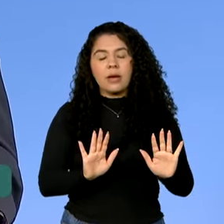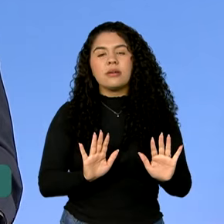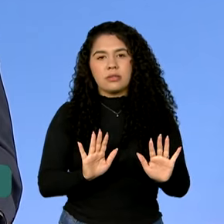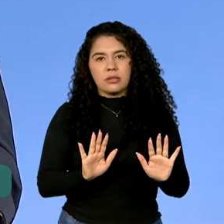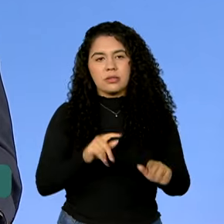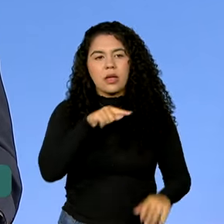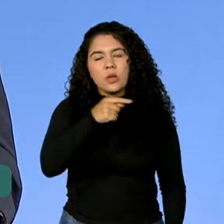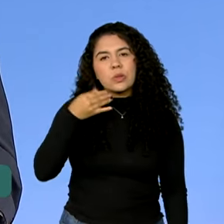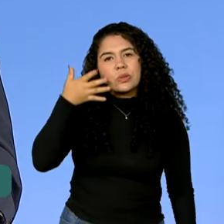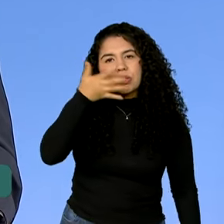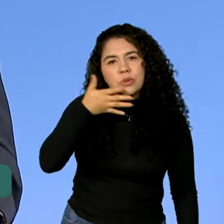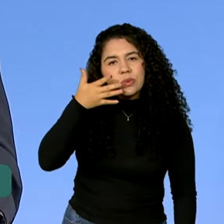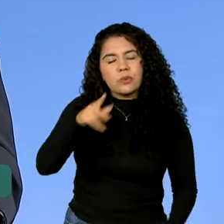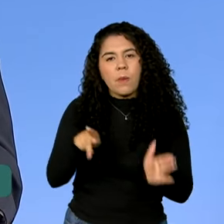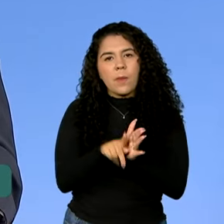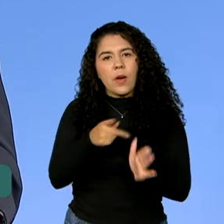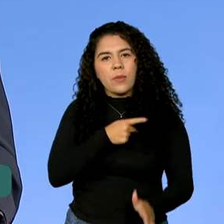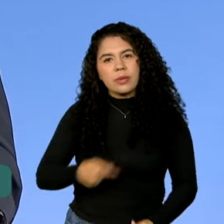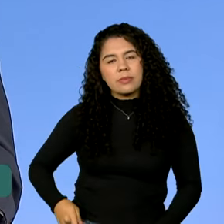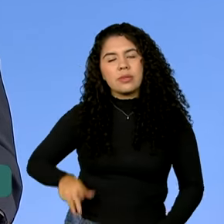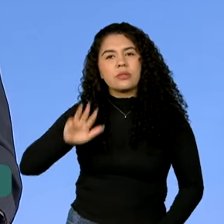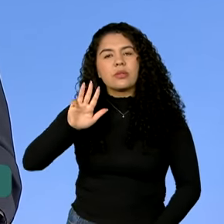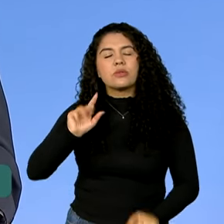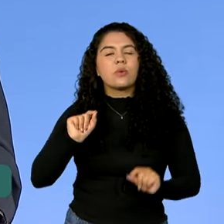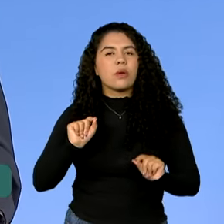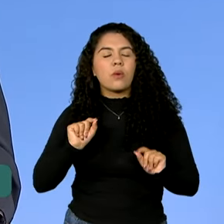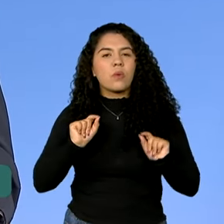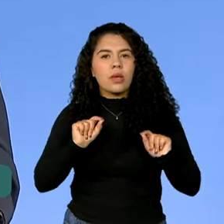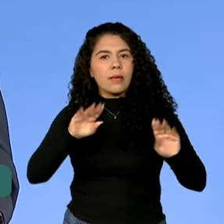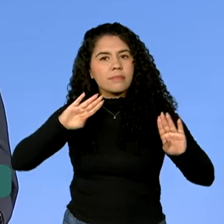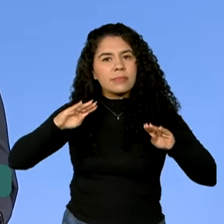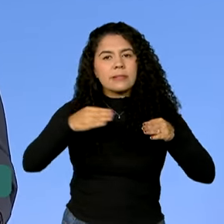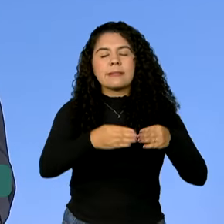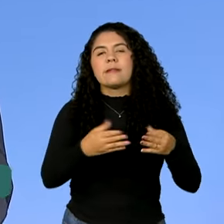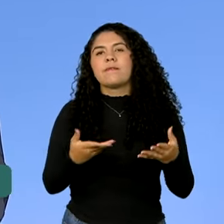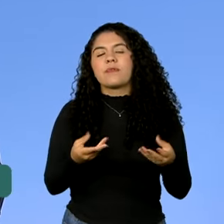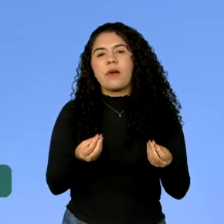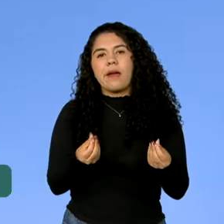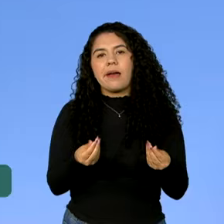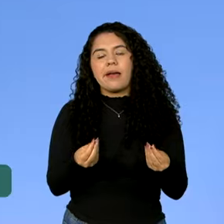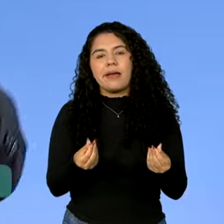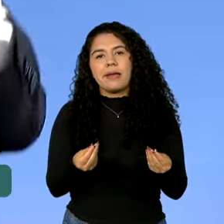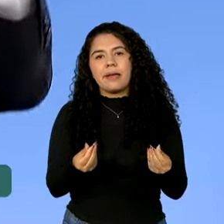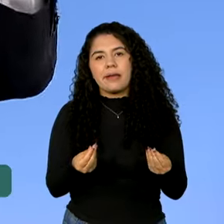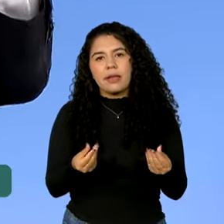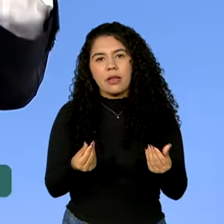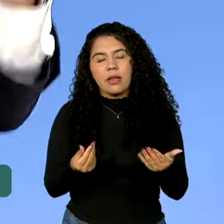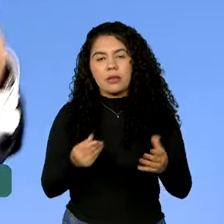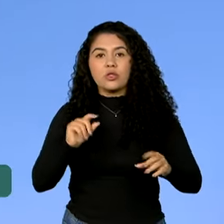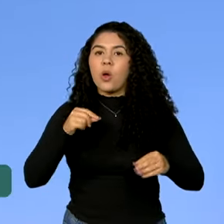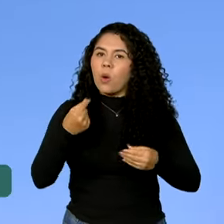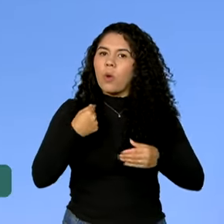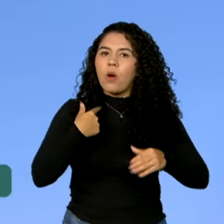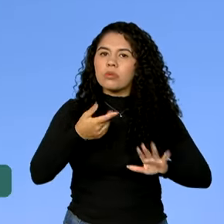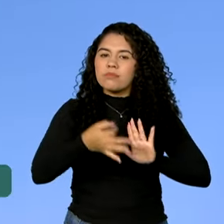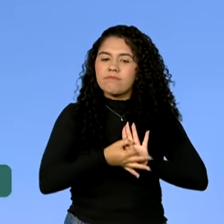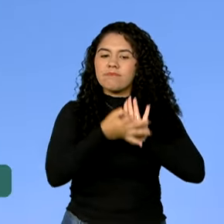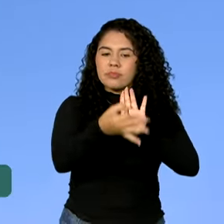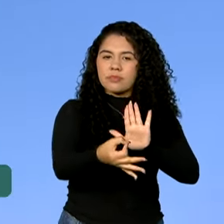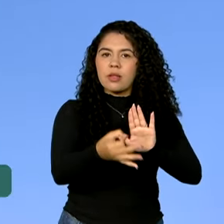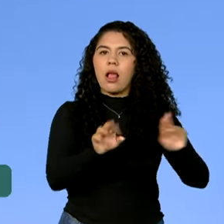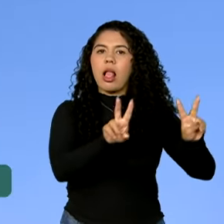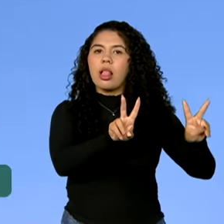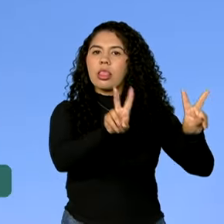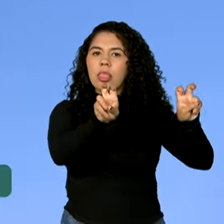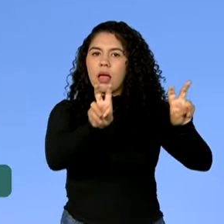discurso serve um pouco como plataforma para um país se posicionar sobre os grandes temas